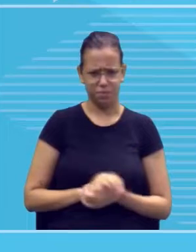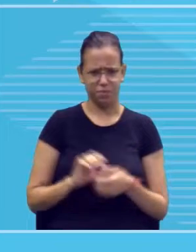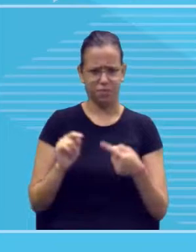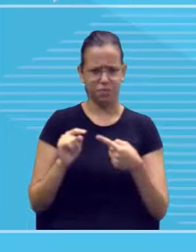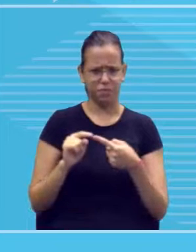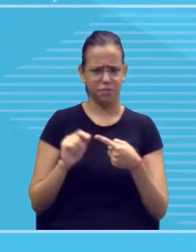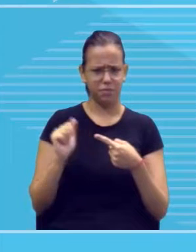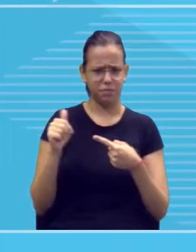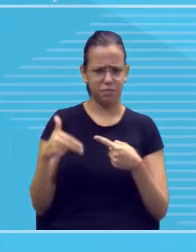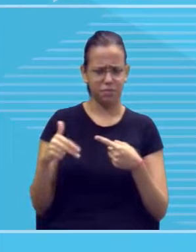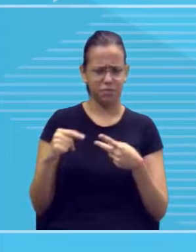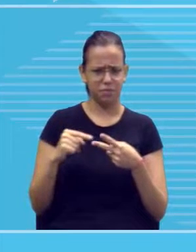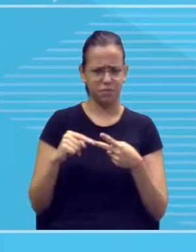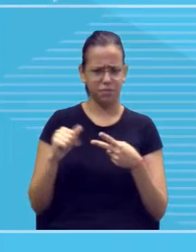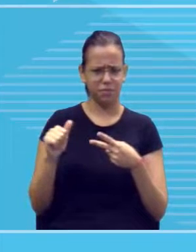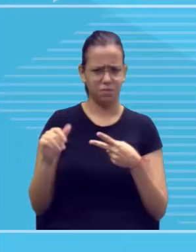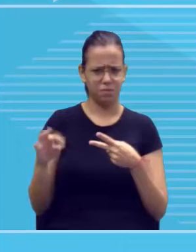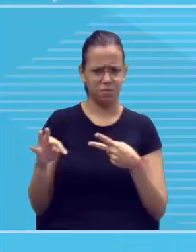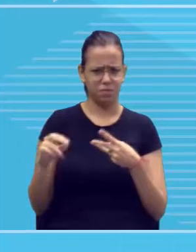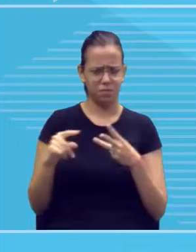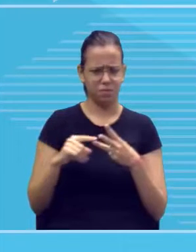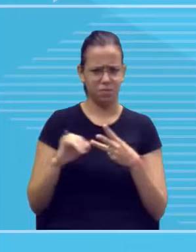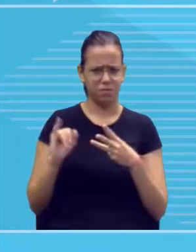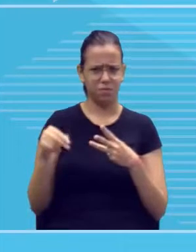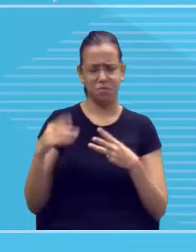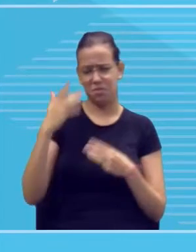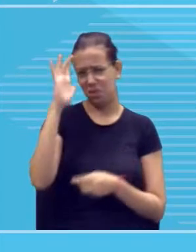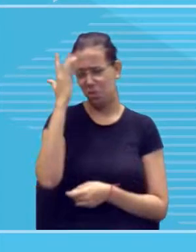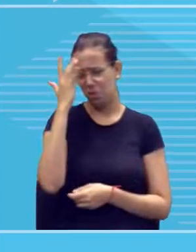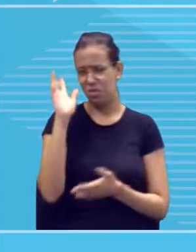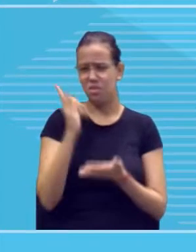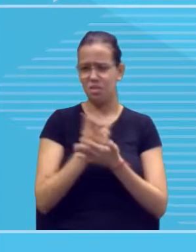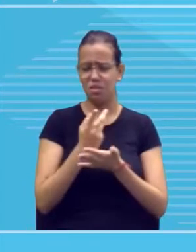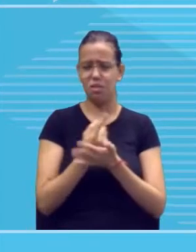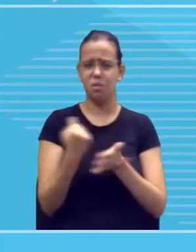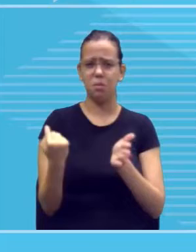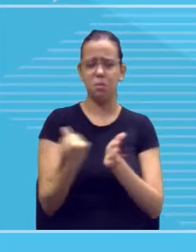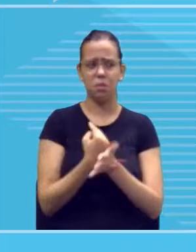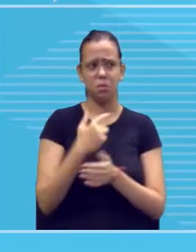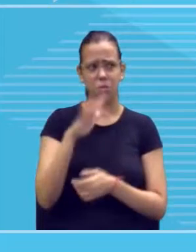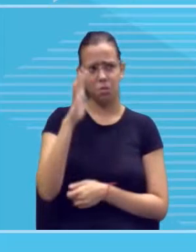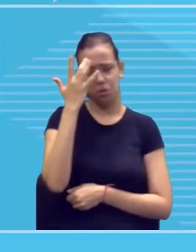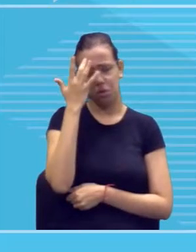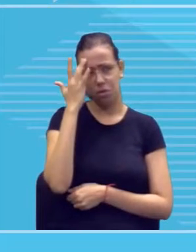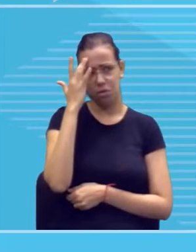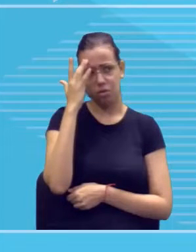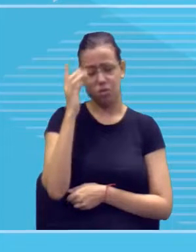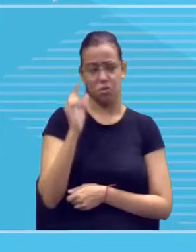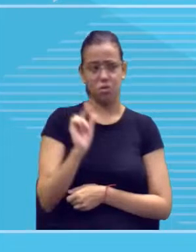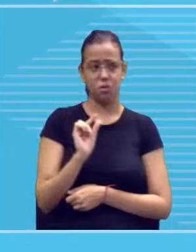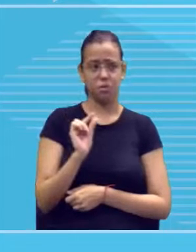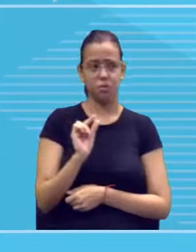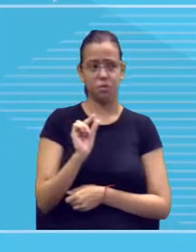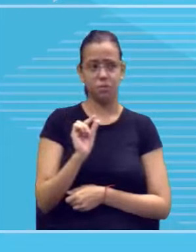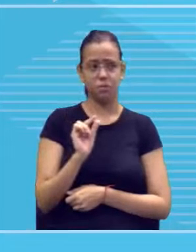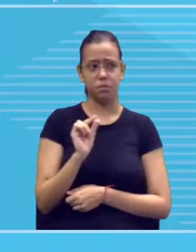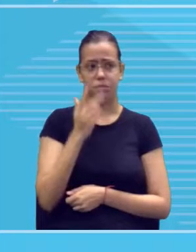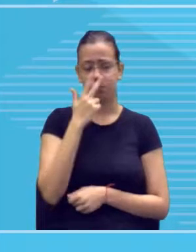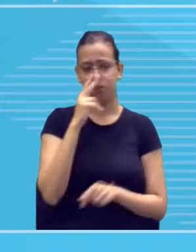eu acho que alguma coisa tá errada aí nessa tua construção pensa melhor um pouquinho aí que eu acho que esse ano ele tá um pouco